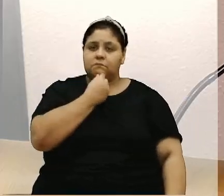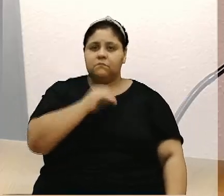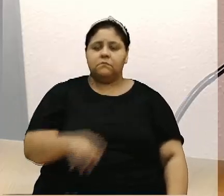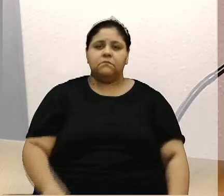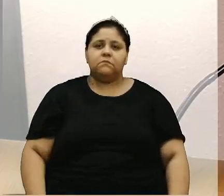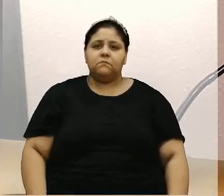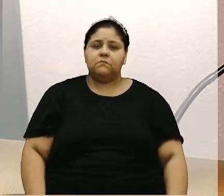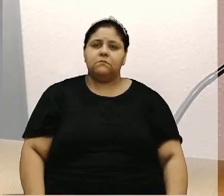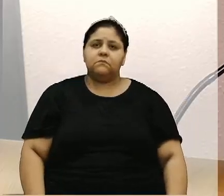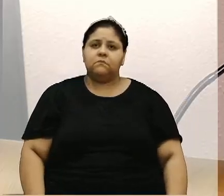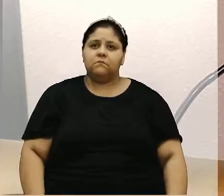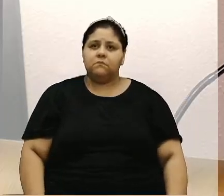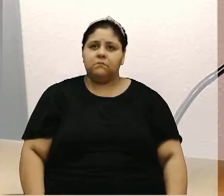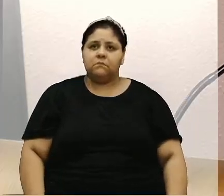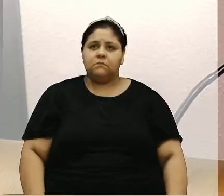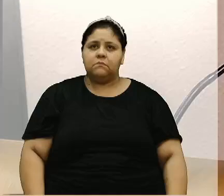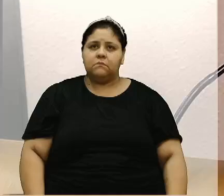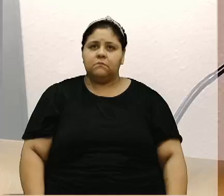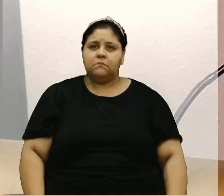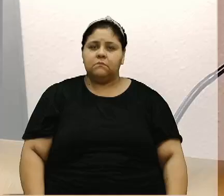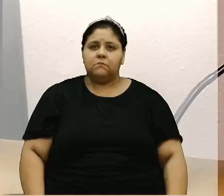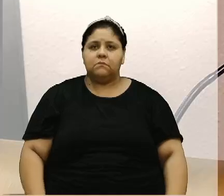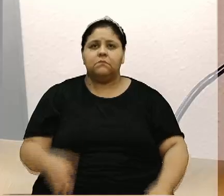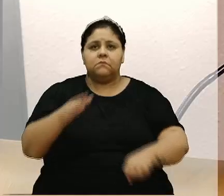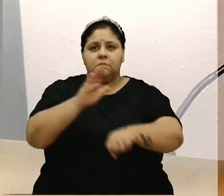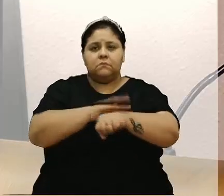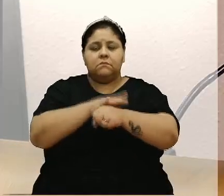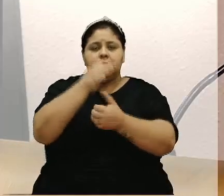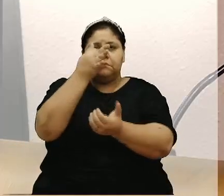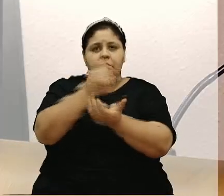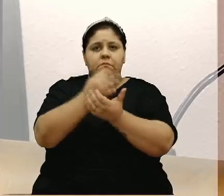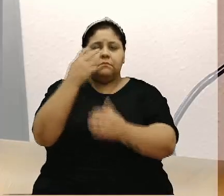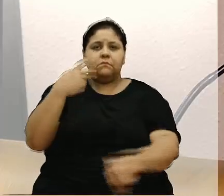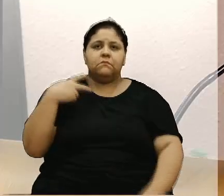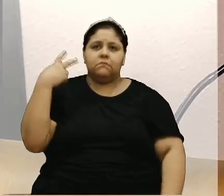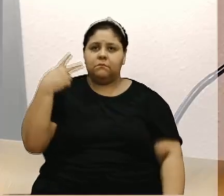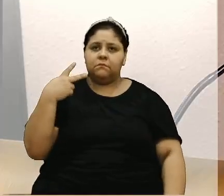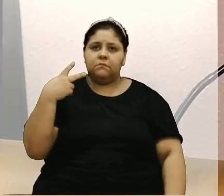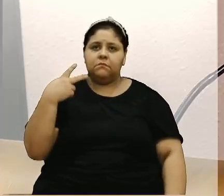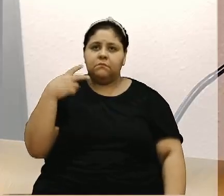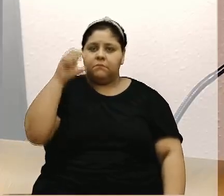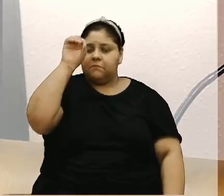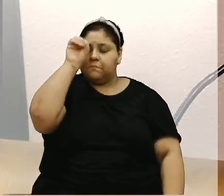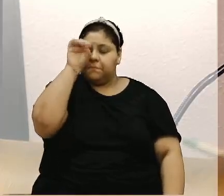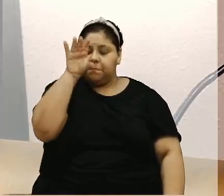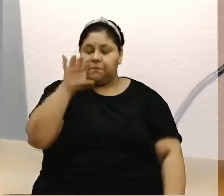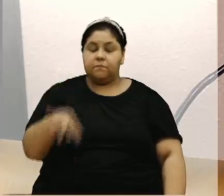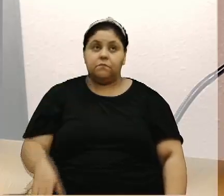vereadoras e vereadores, no momento com a ausência do vereador Fiuza.